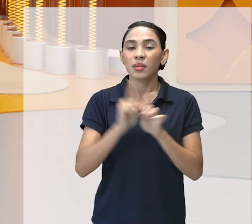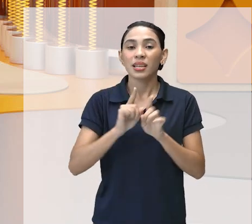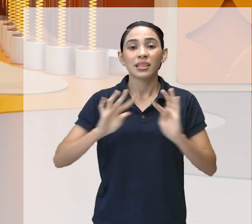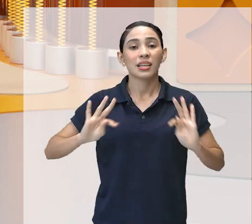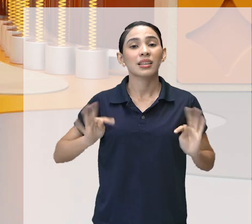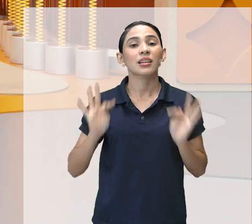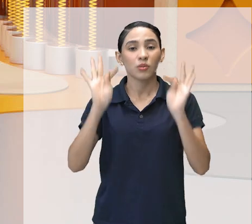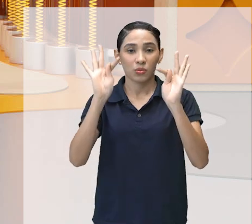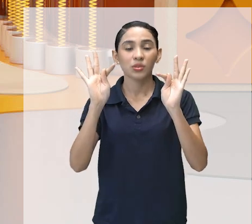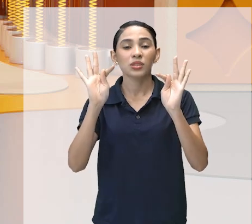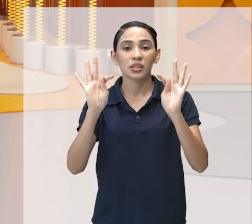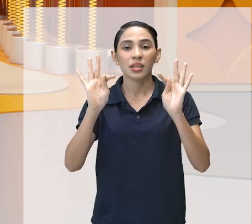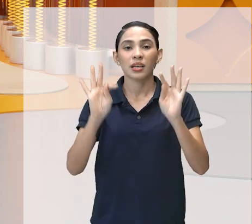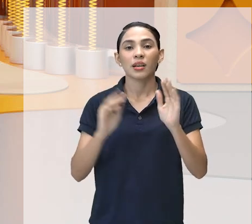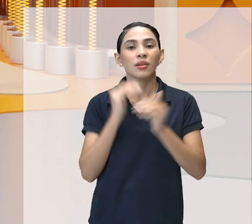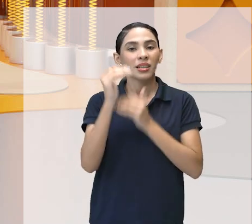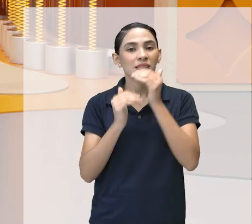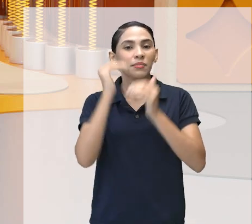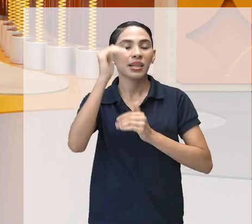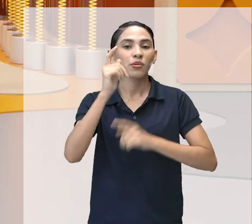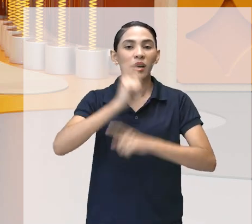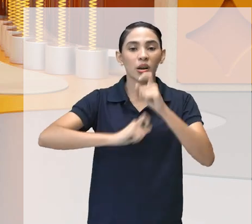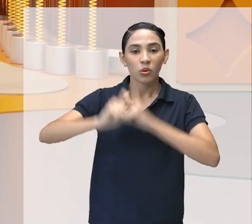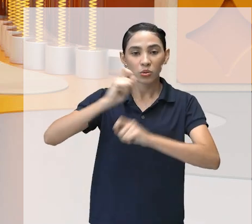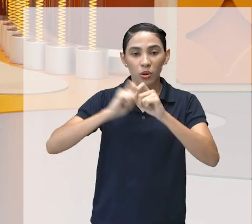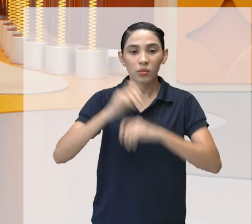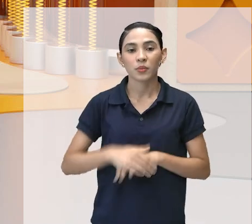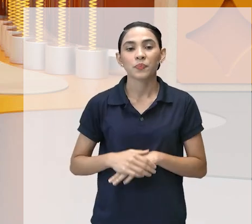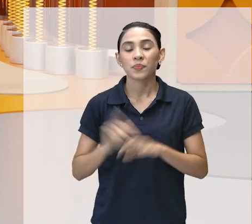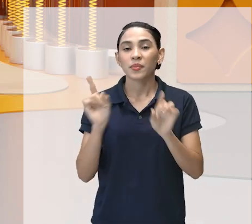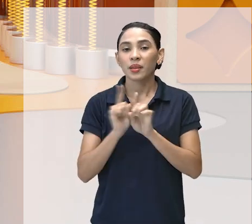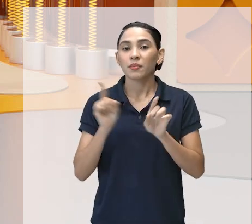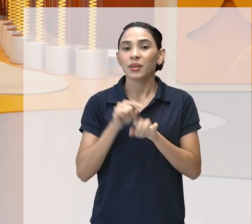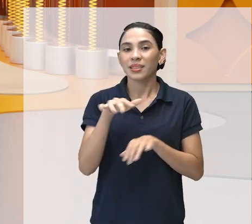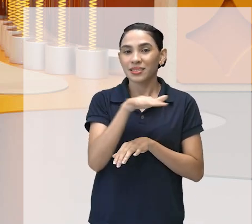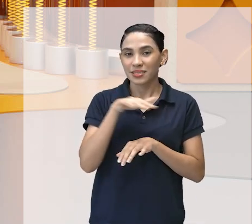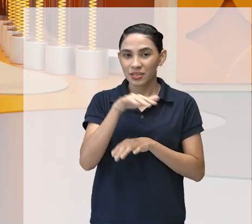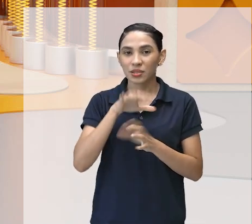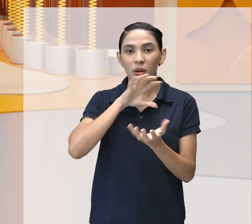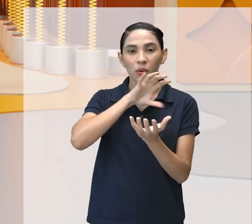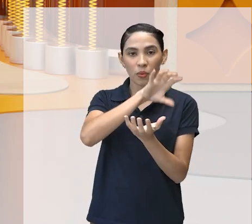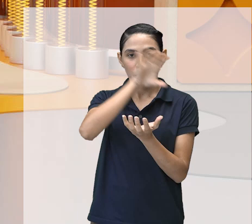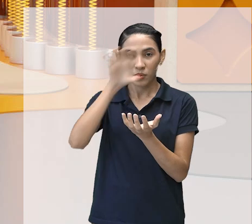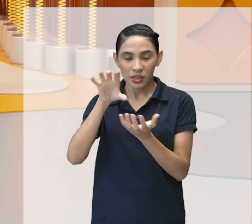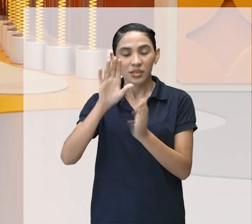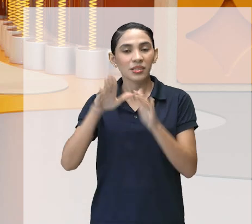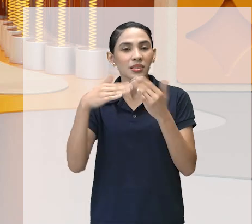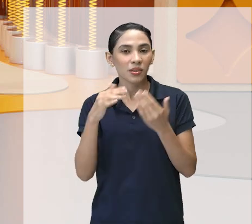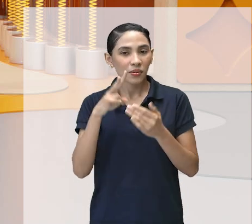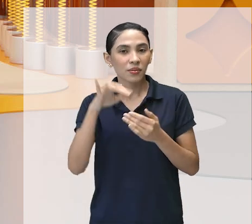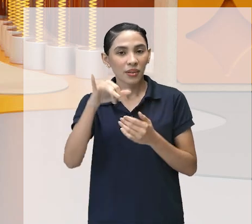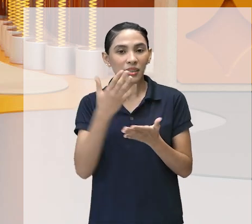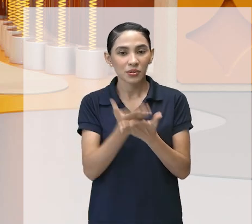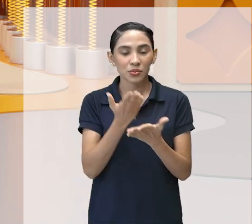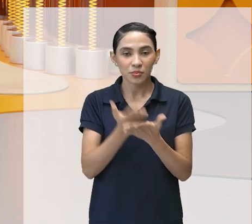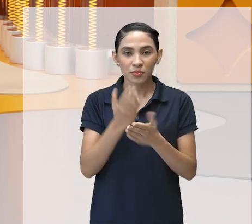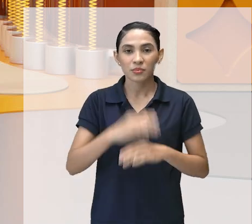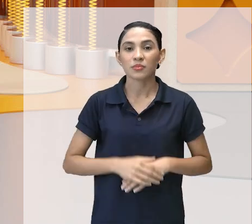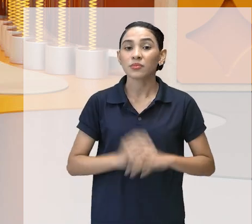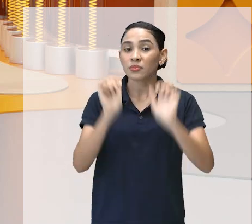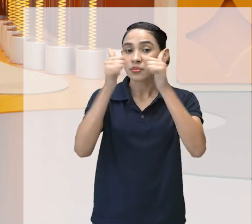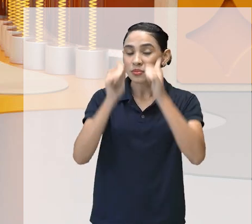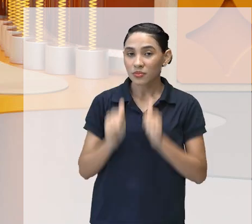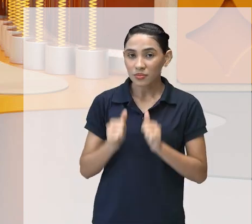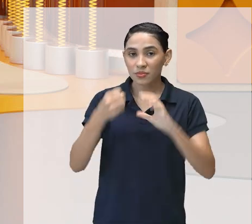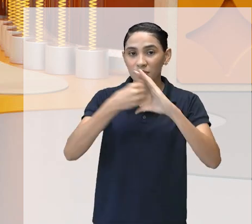da tecnologia para o crescimento econômico aí em ambos esses continentes, tá bom? Então, a gente vai estudar